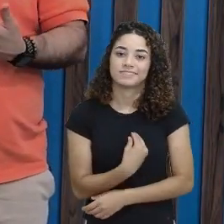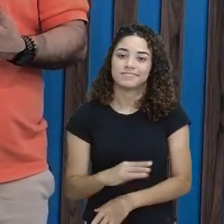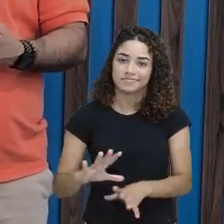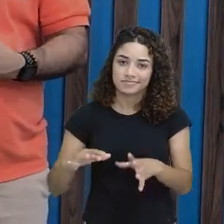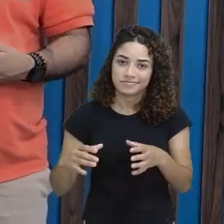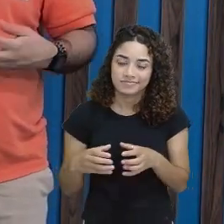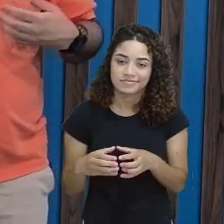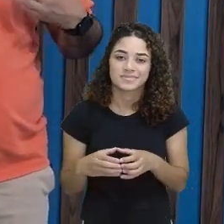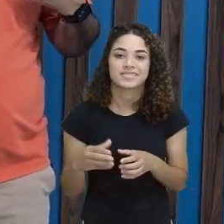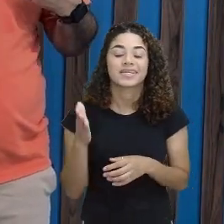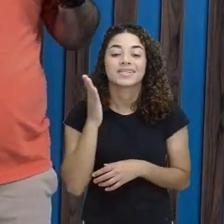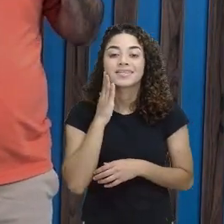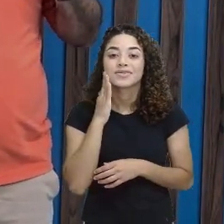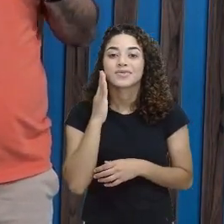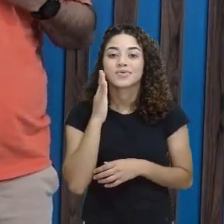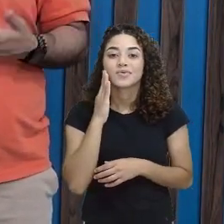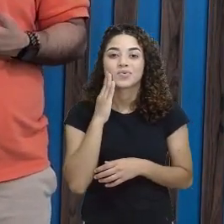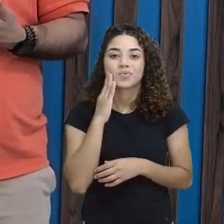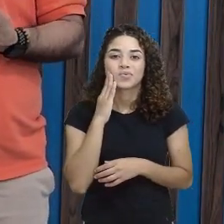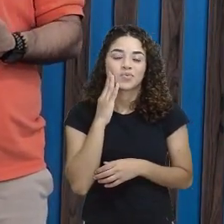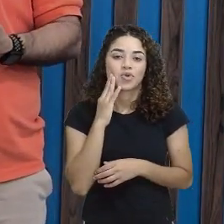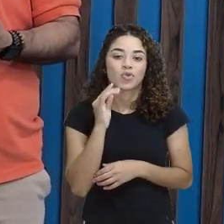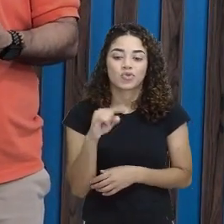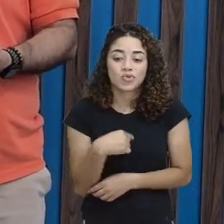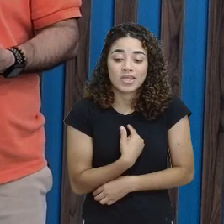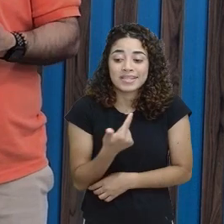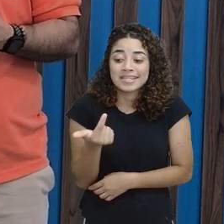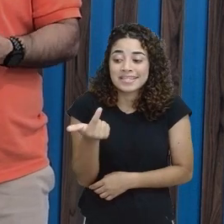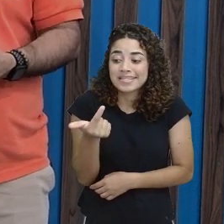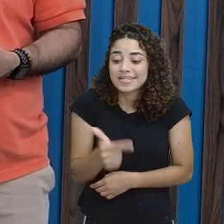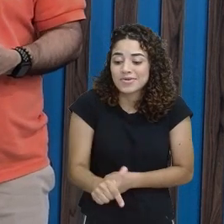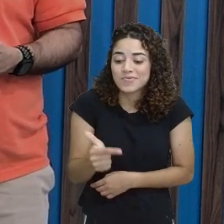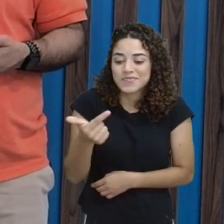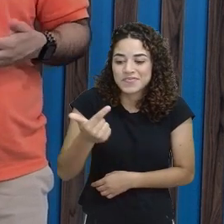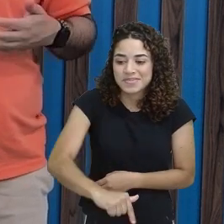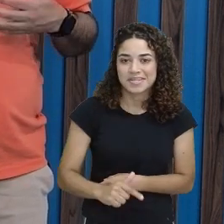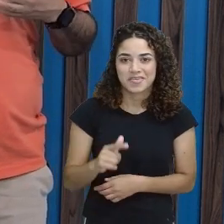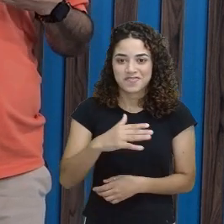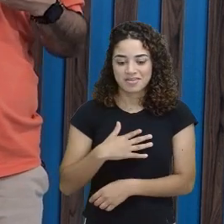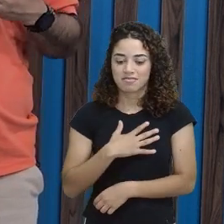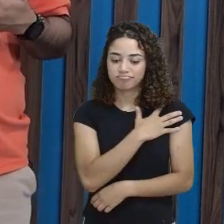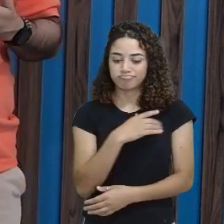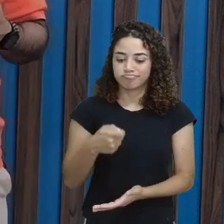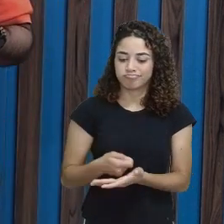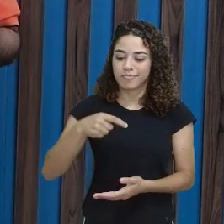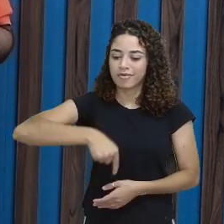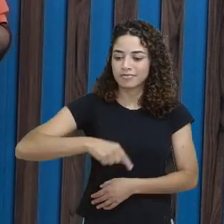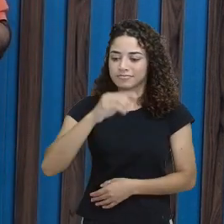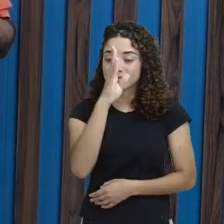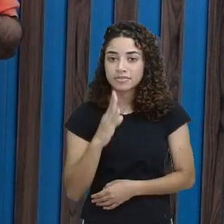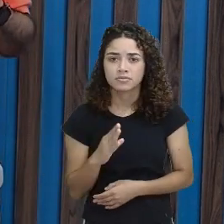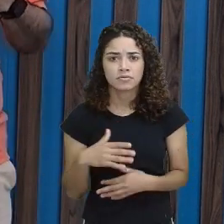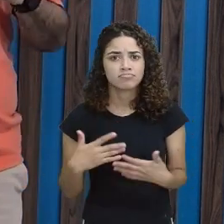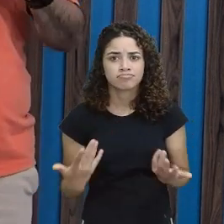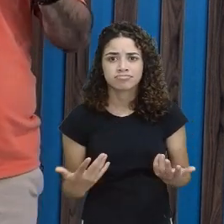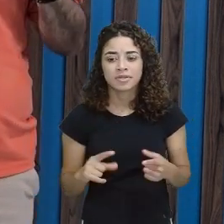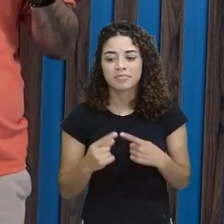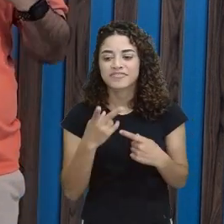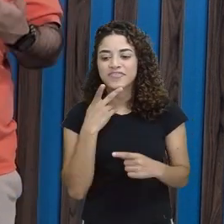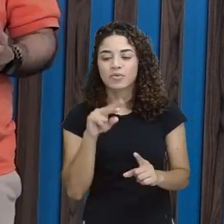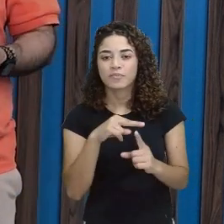que entendem que a gente não teve uma ditadura militar no Brasil, mas falam na perspectiva, né, de